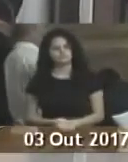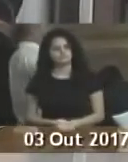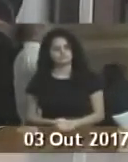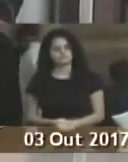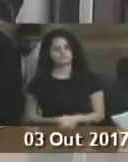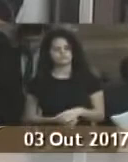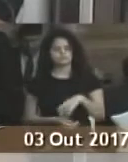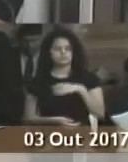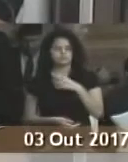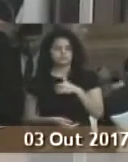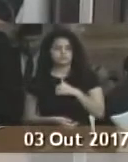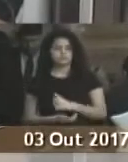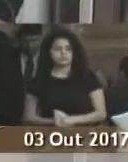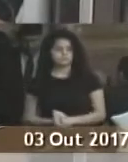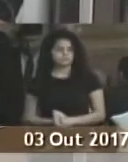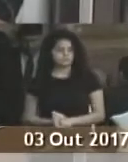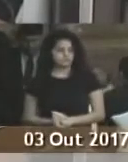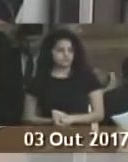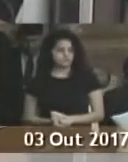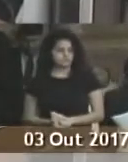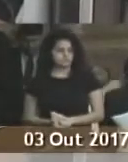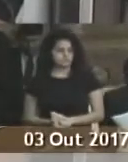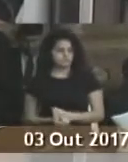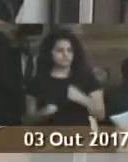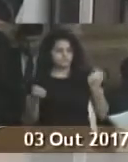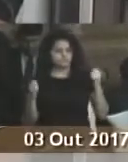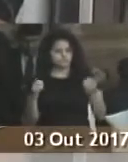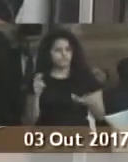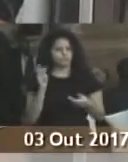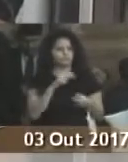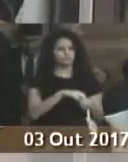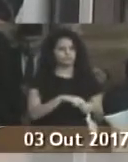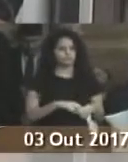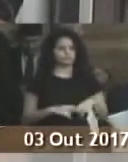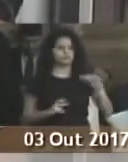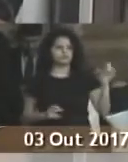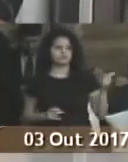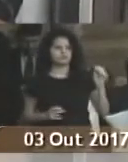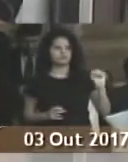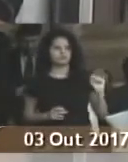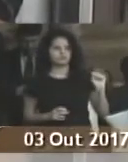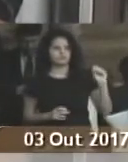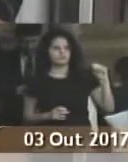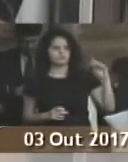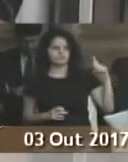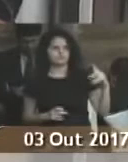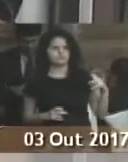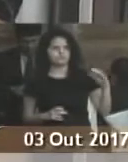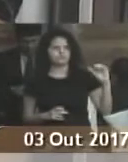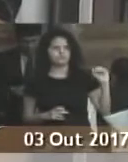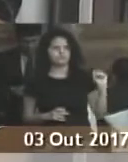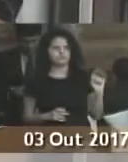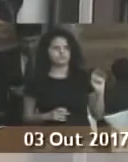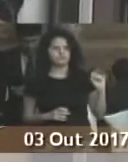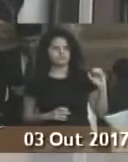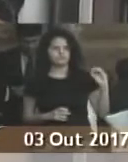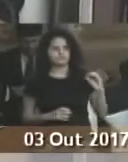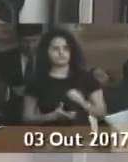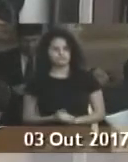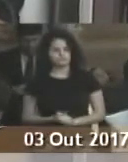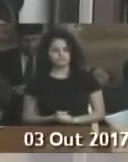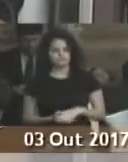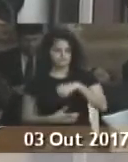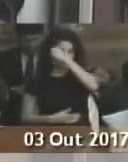indo para Hong Kong, a prefeitura vai ceder as passagens. Eu queria também agradecer por isso,